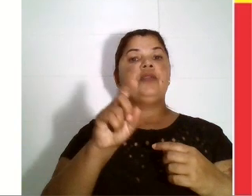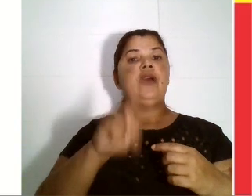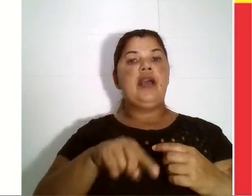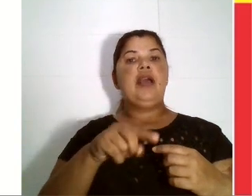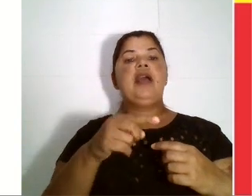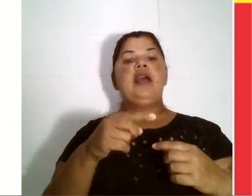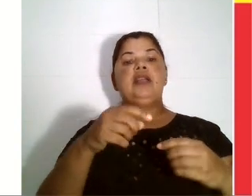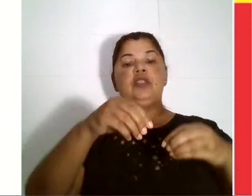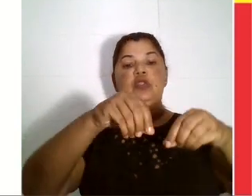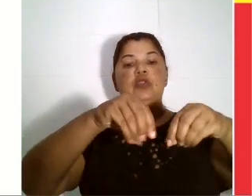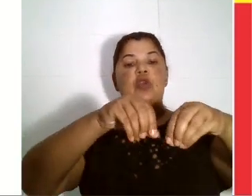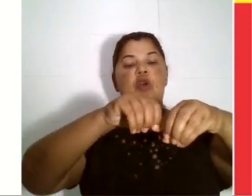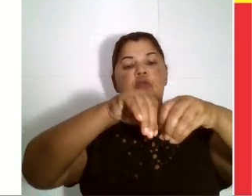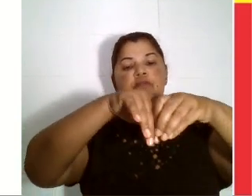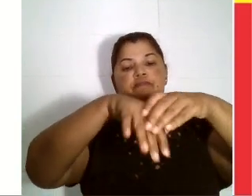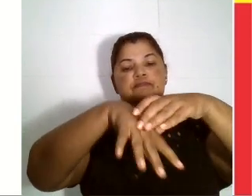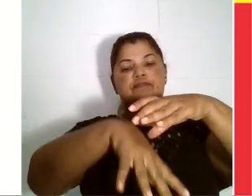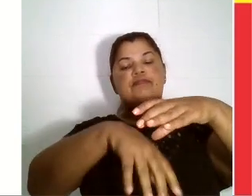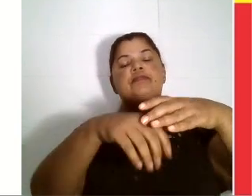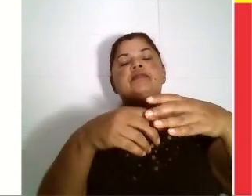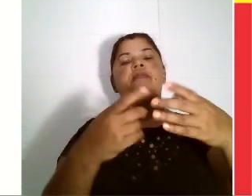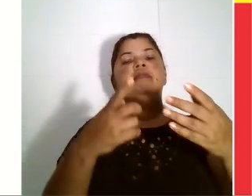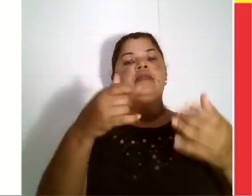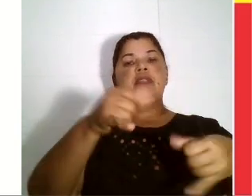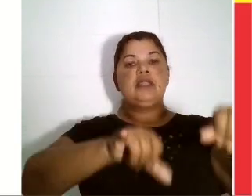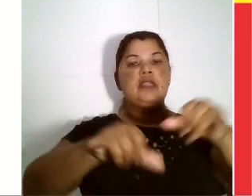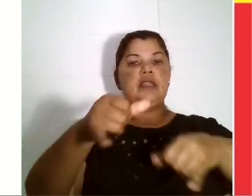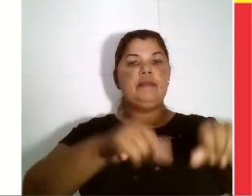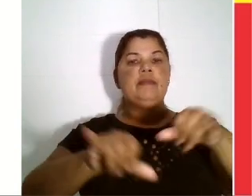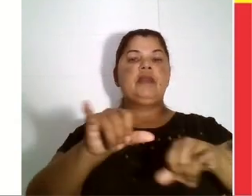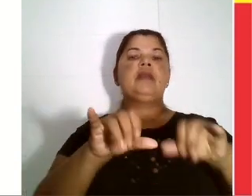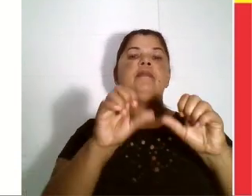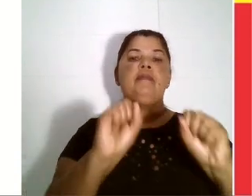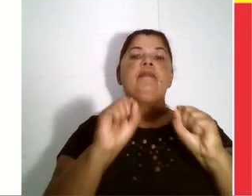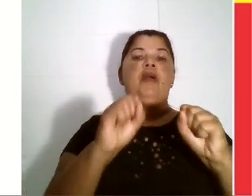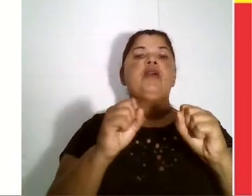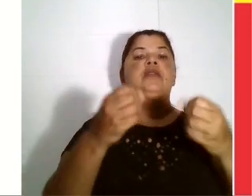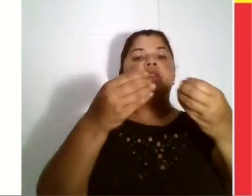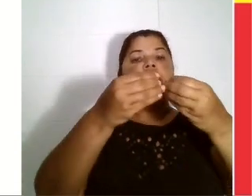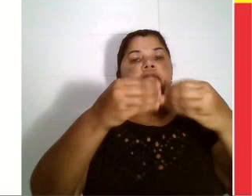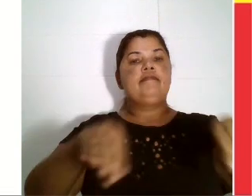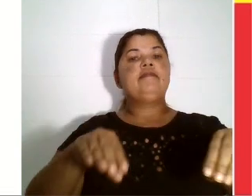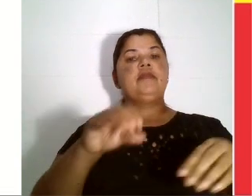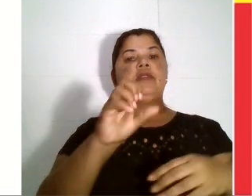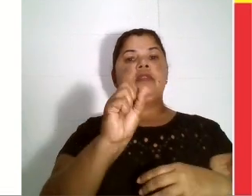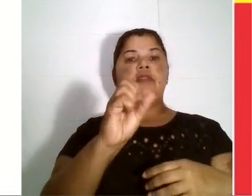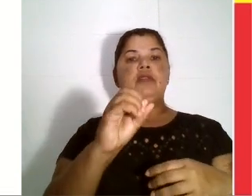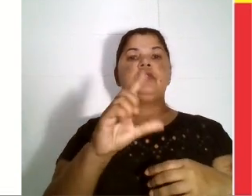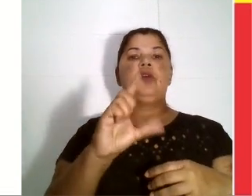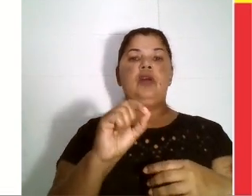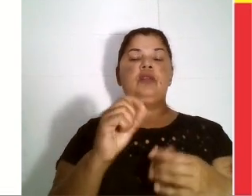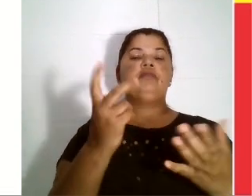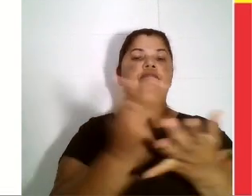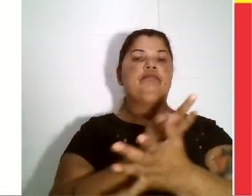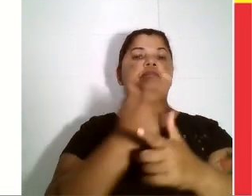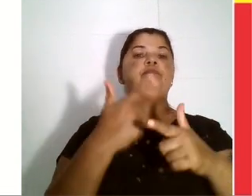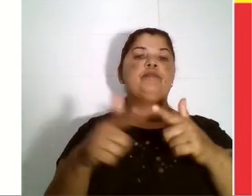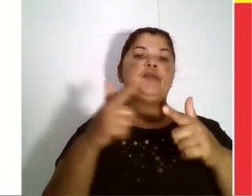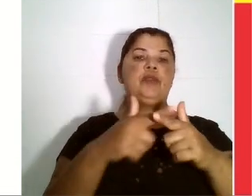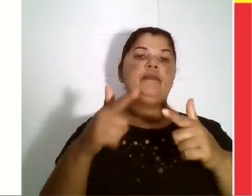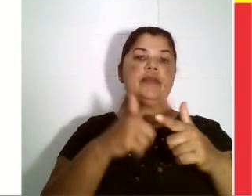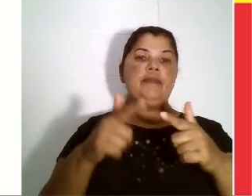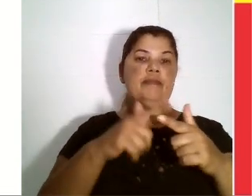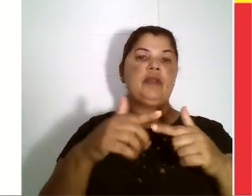plantação, ela vai chegar até o solo, essa substância química no solo, ela pode agredir o solo e causar também improdutividade